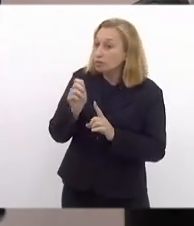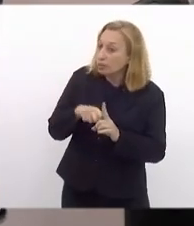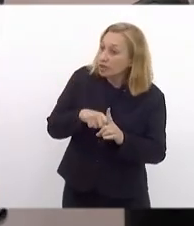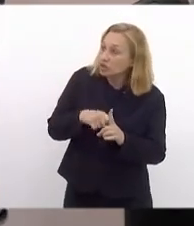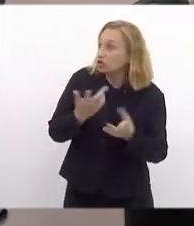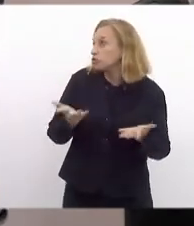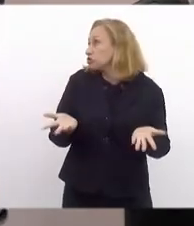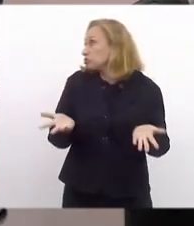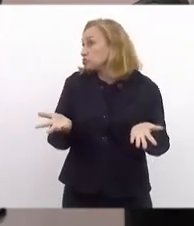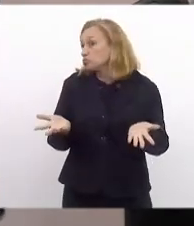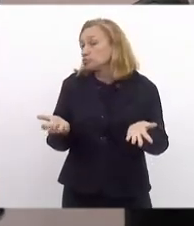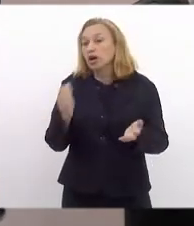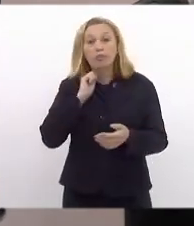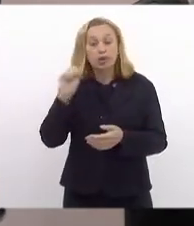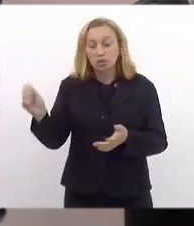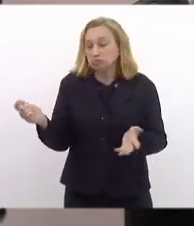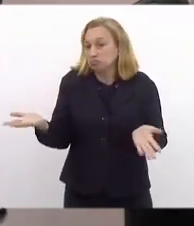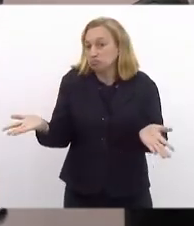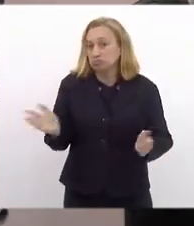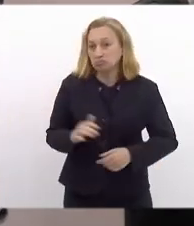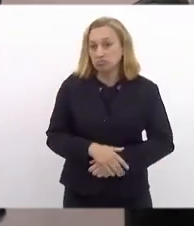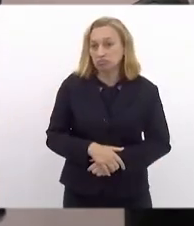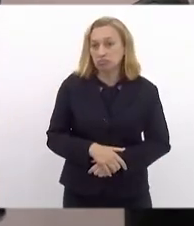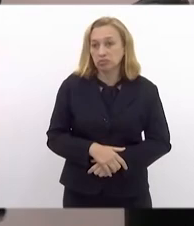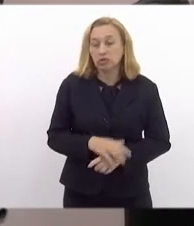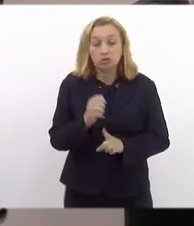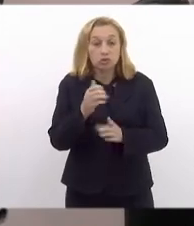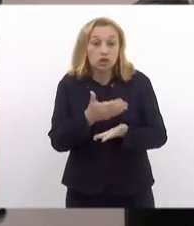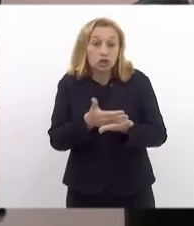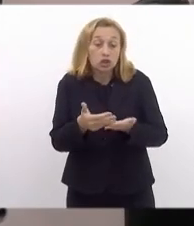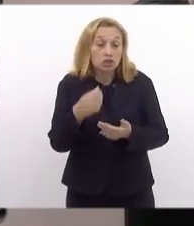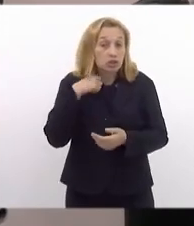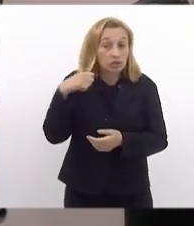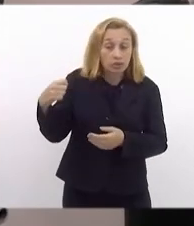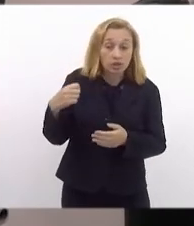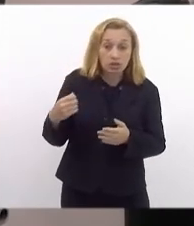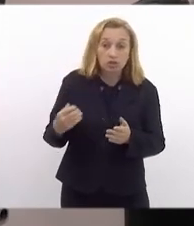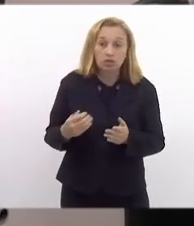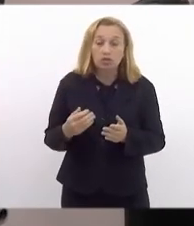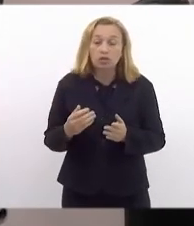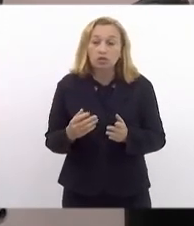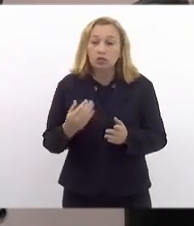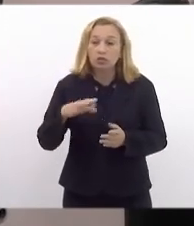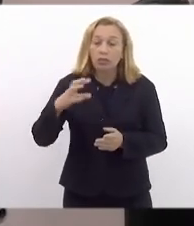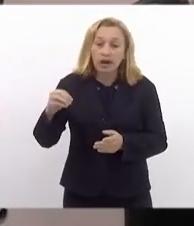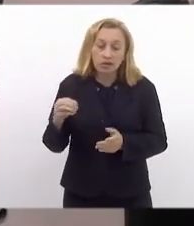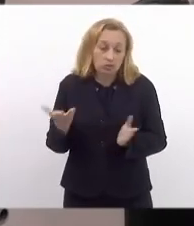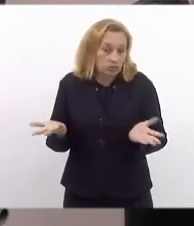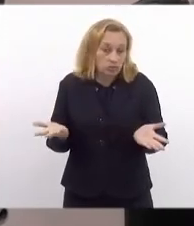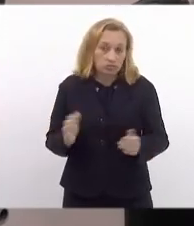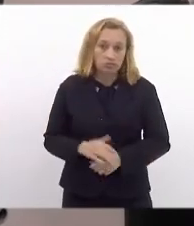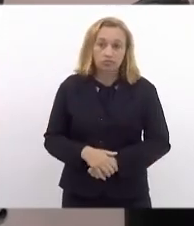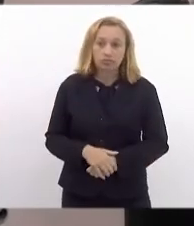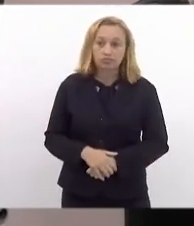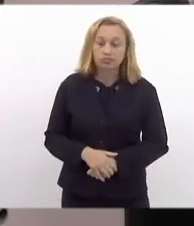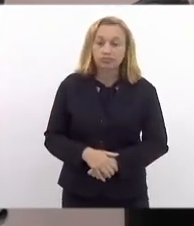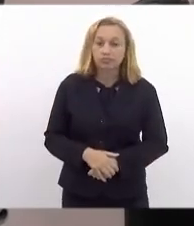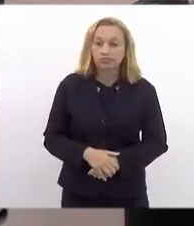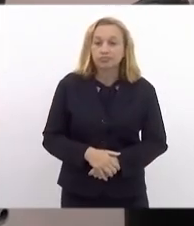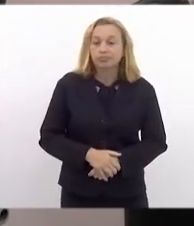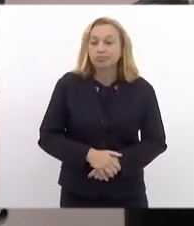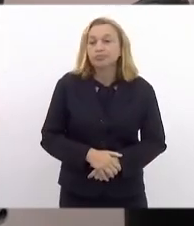mês de abril no início de Abril com o Márcio fechado que não tá faltando nada é o